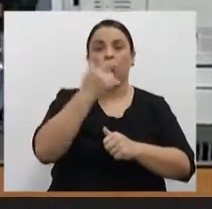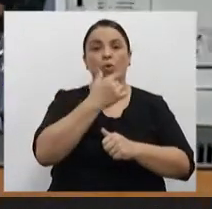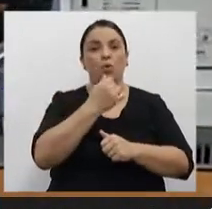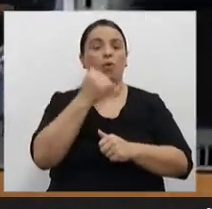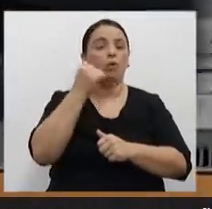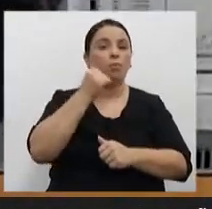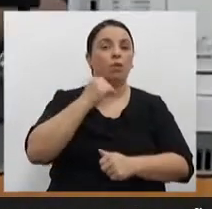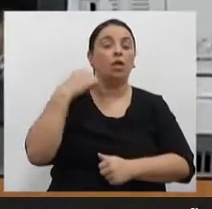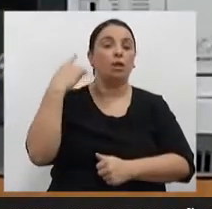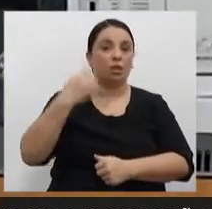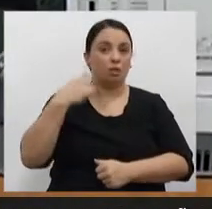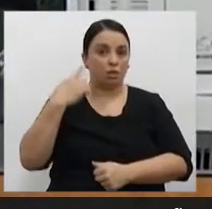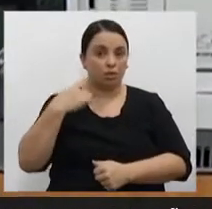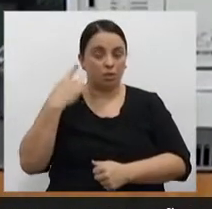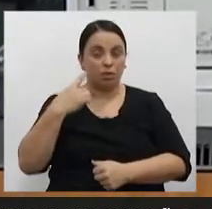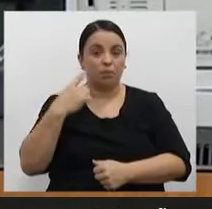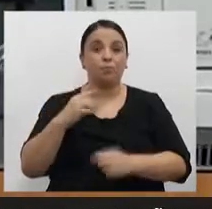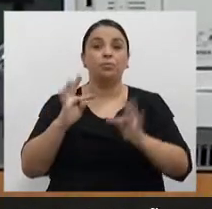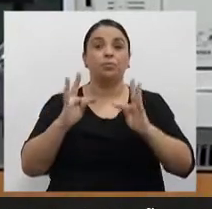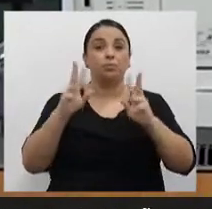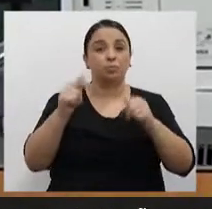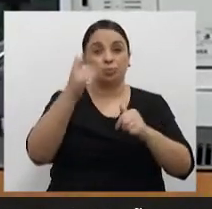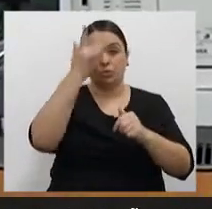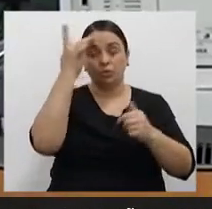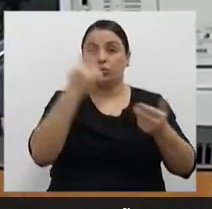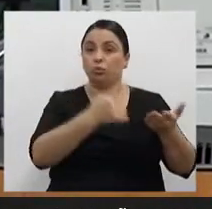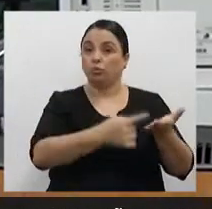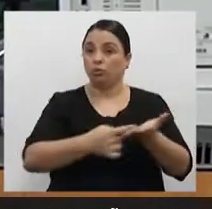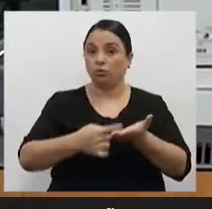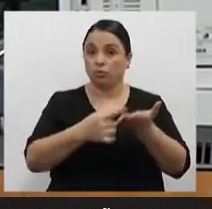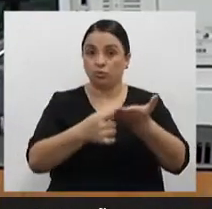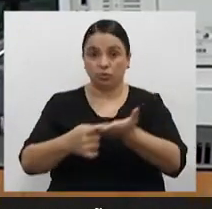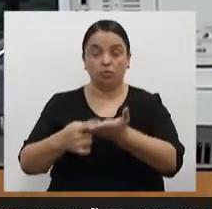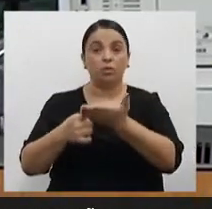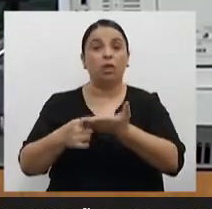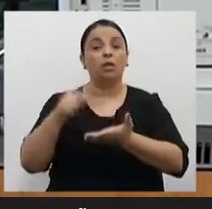os convidados para essa audiência pública.